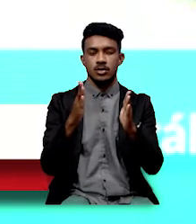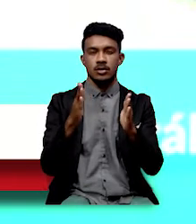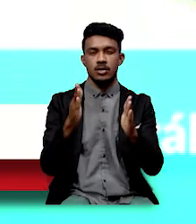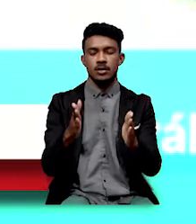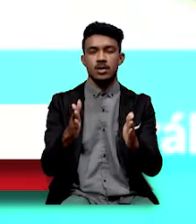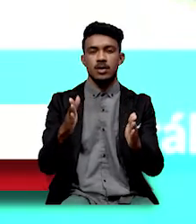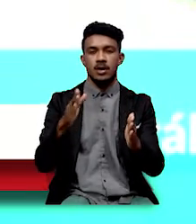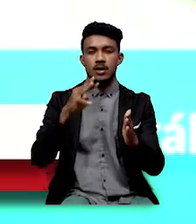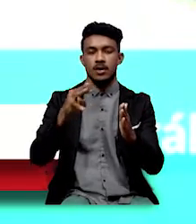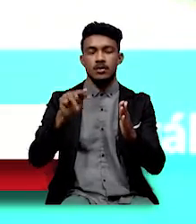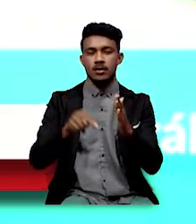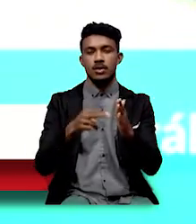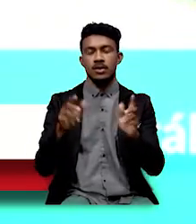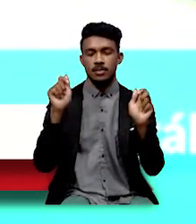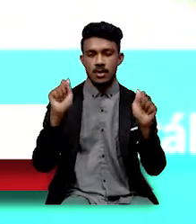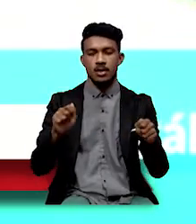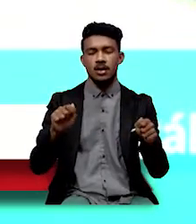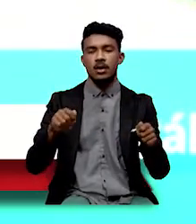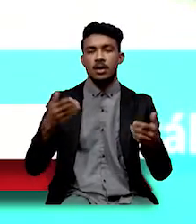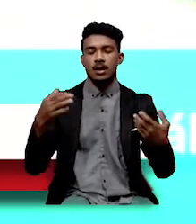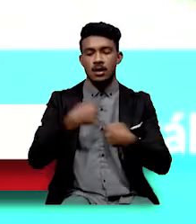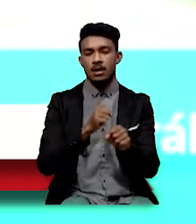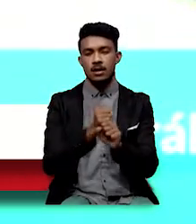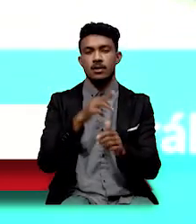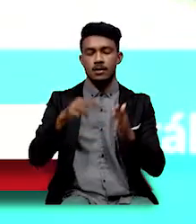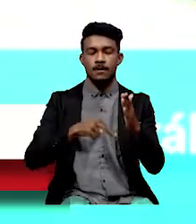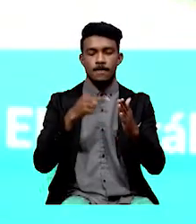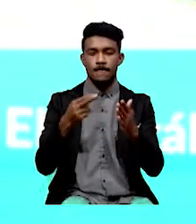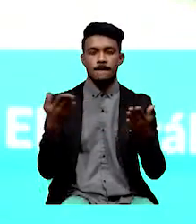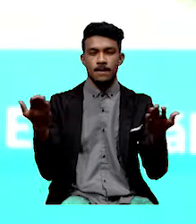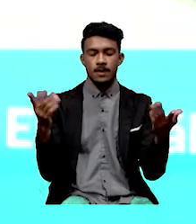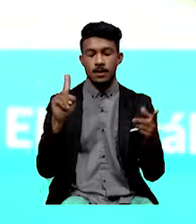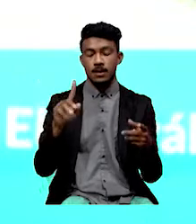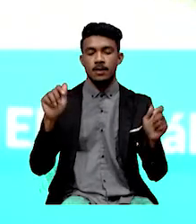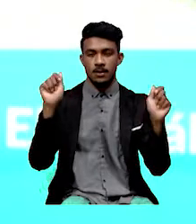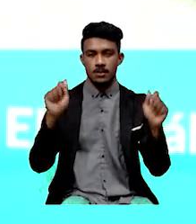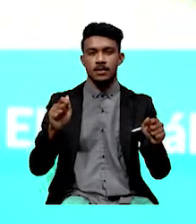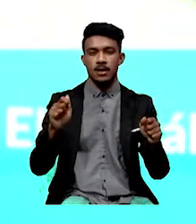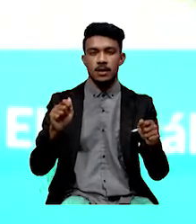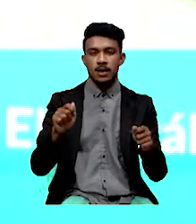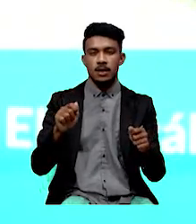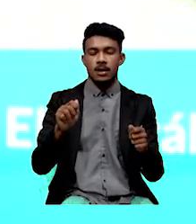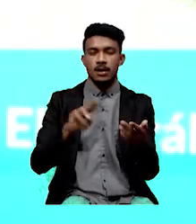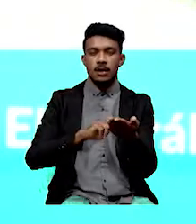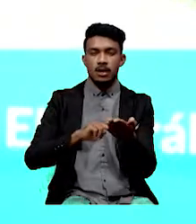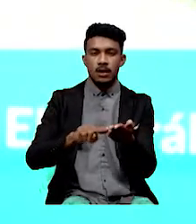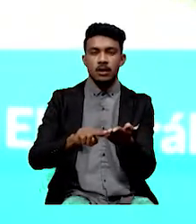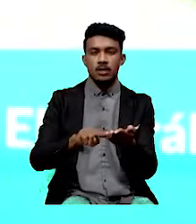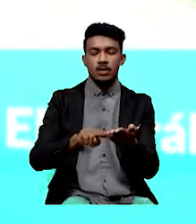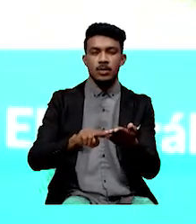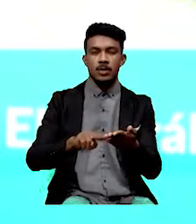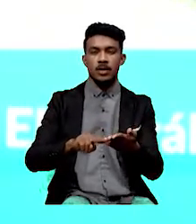memang ke balansu halo reportase kita dan memang sa iya sensitivitas di pa asuntu elektoral sih